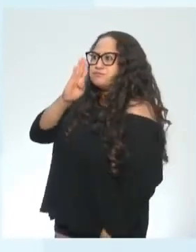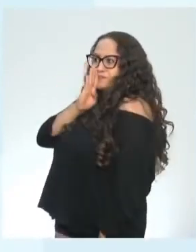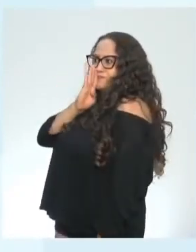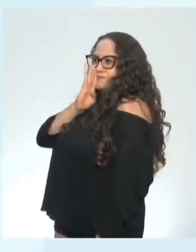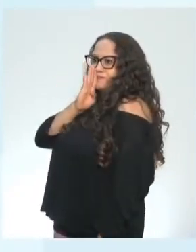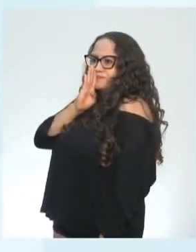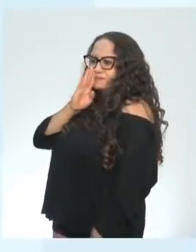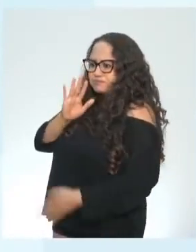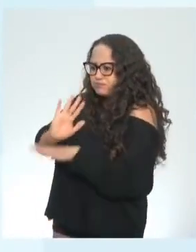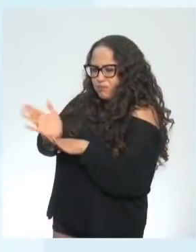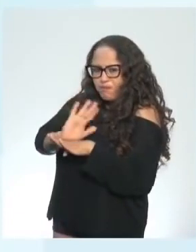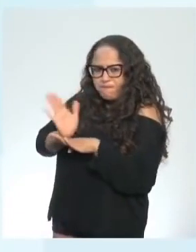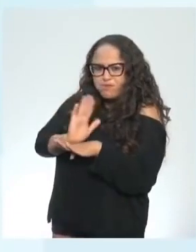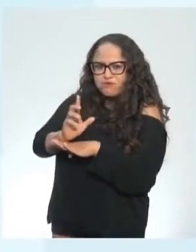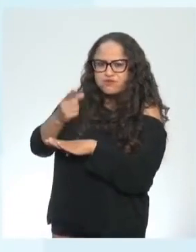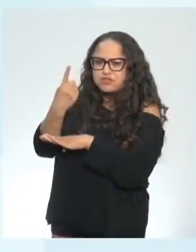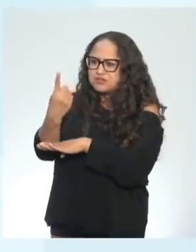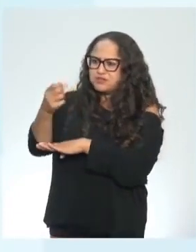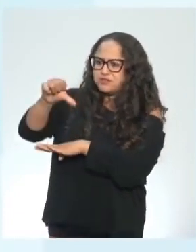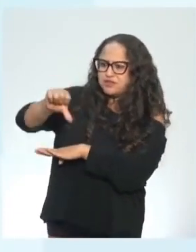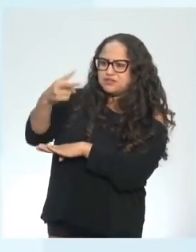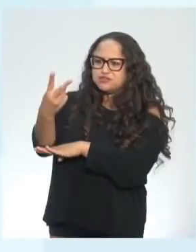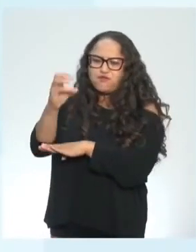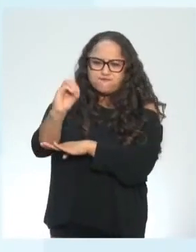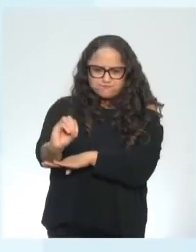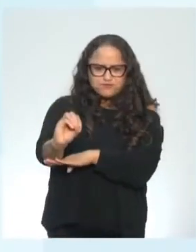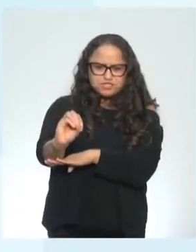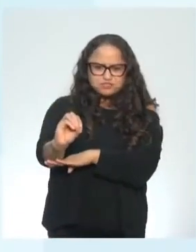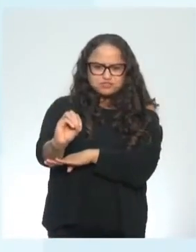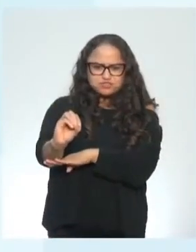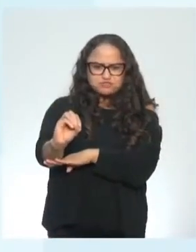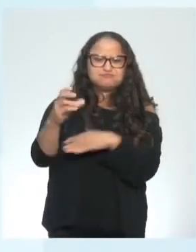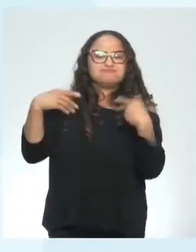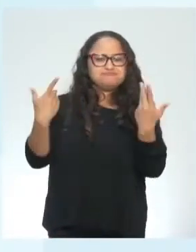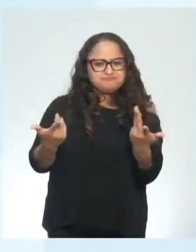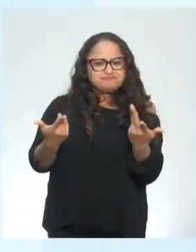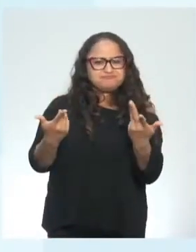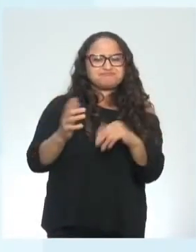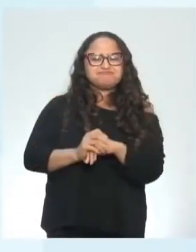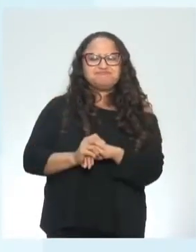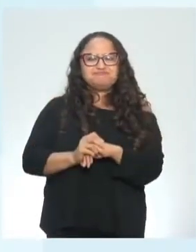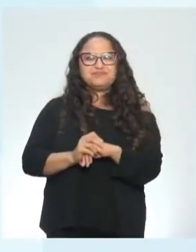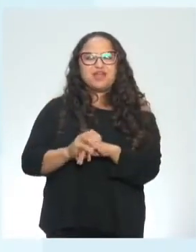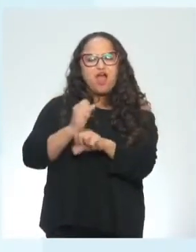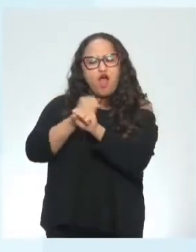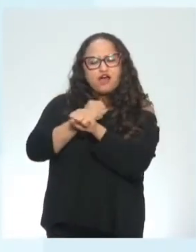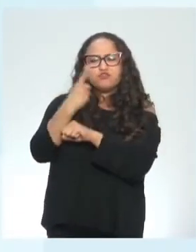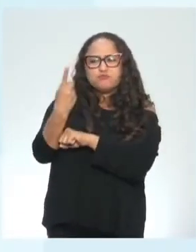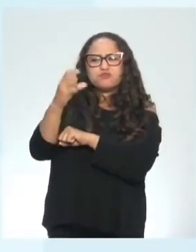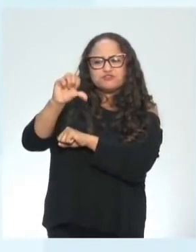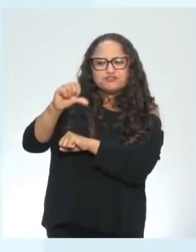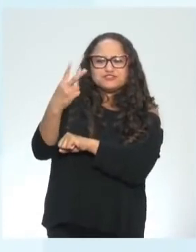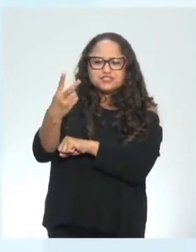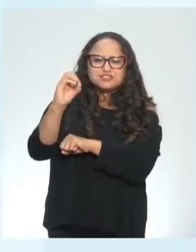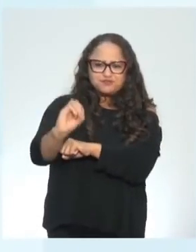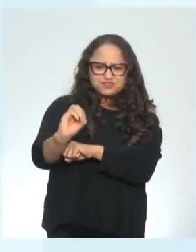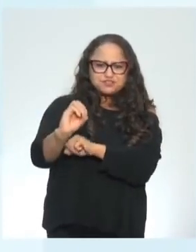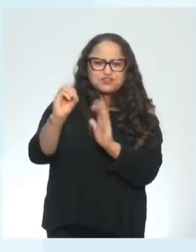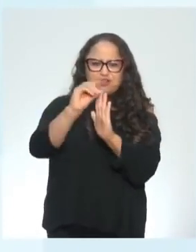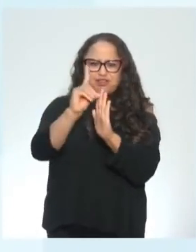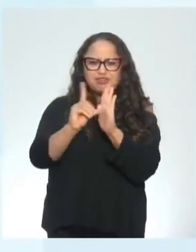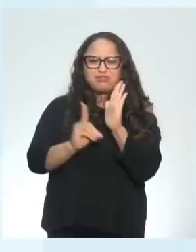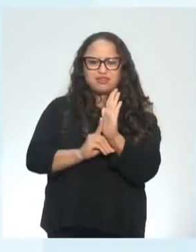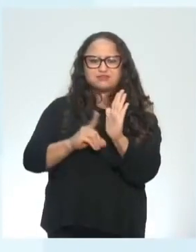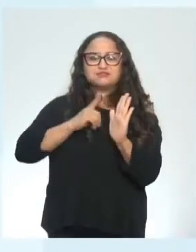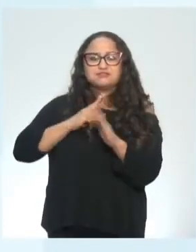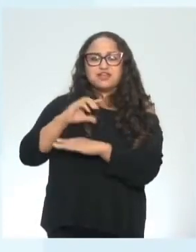a lot in Salem moves from the Night and Lines foi usado muito em no cinema mudo de 1920 na década de 20